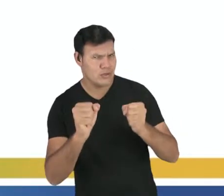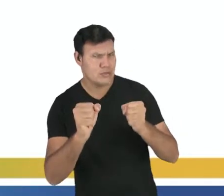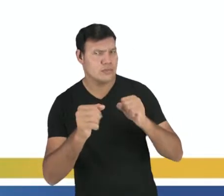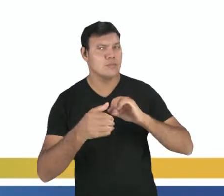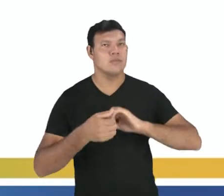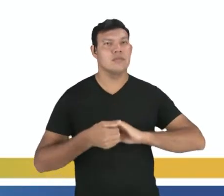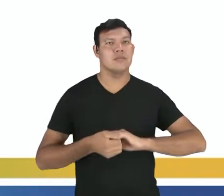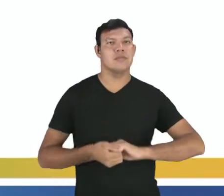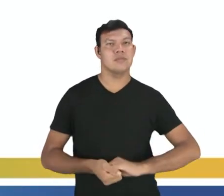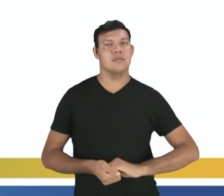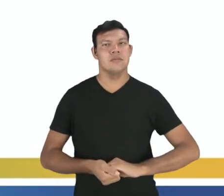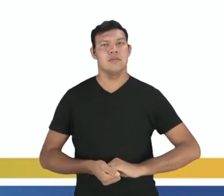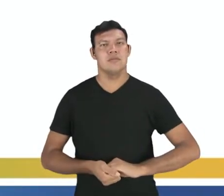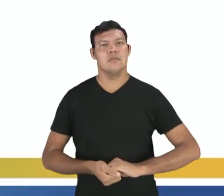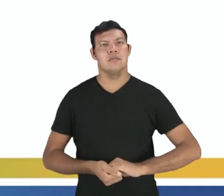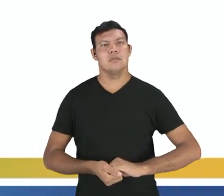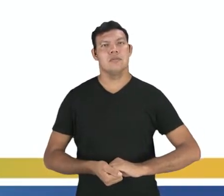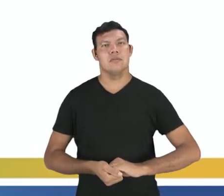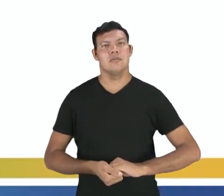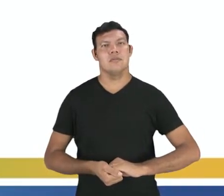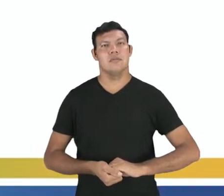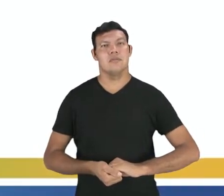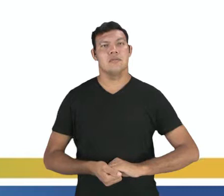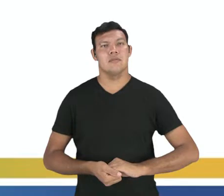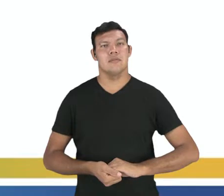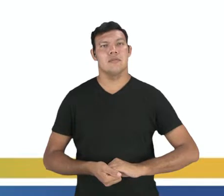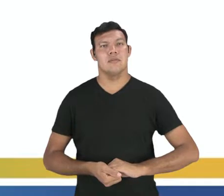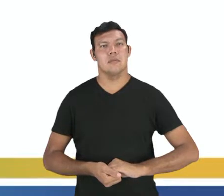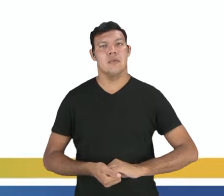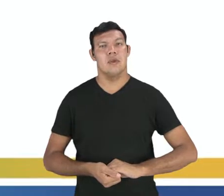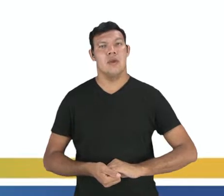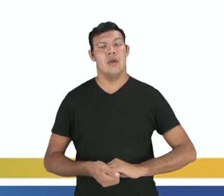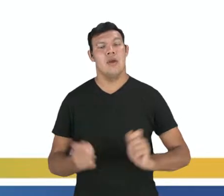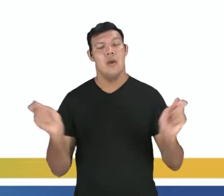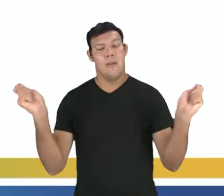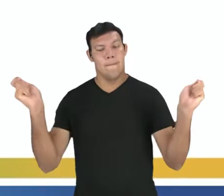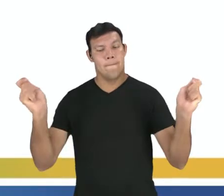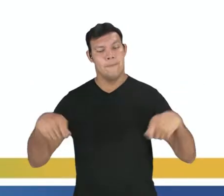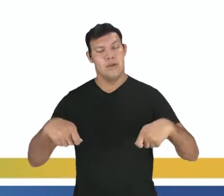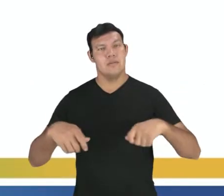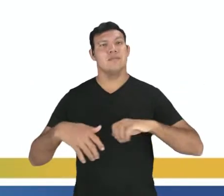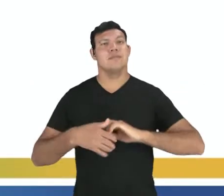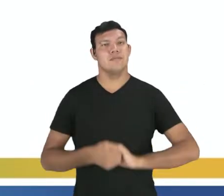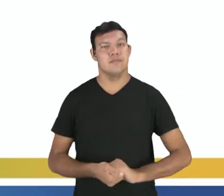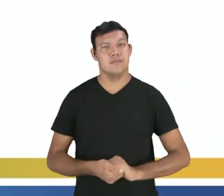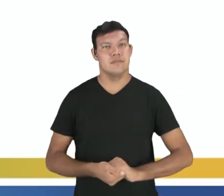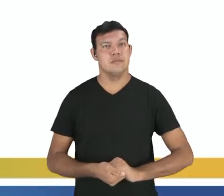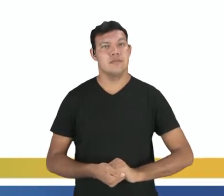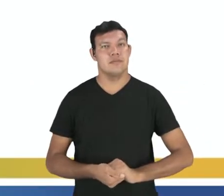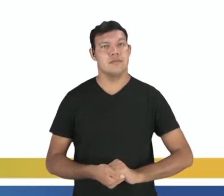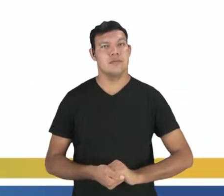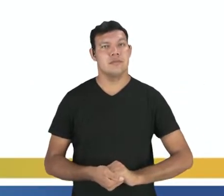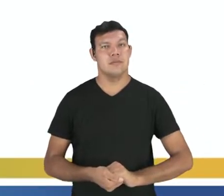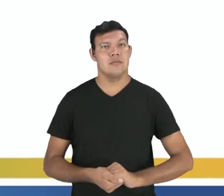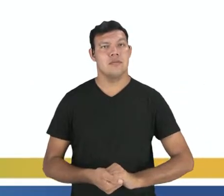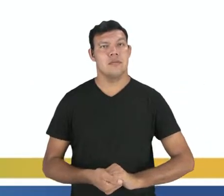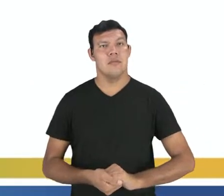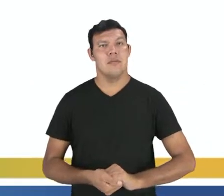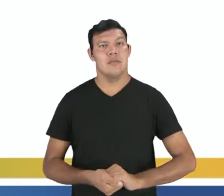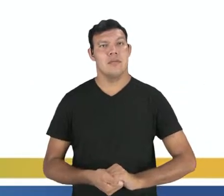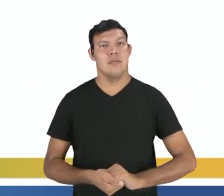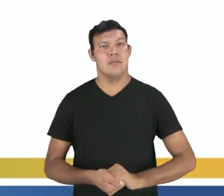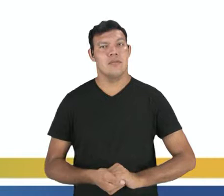ajuda. Para possibilidade, temos o exemplo, smoking can cause